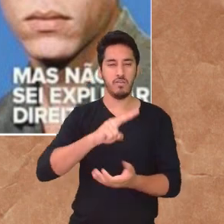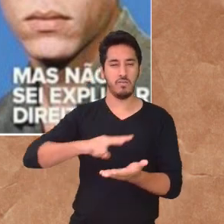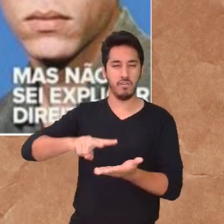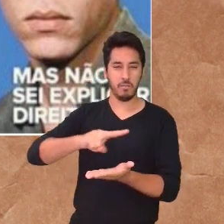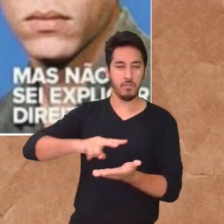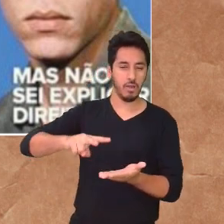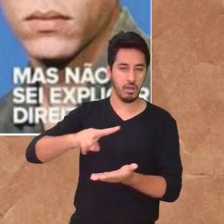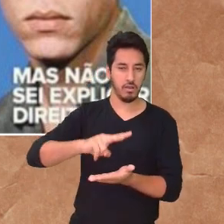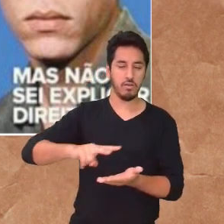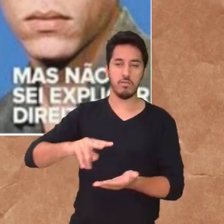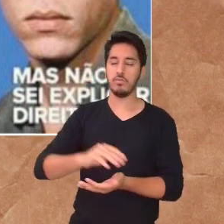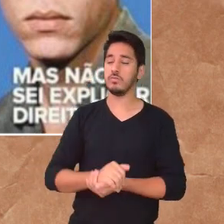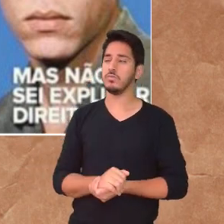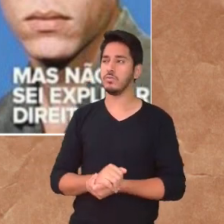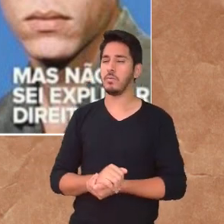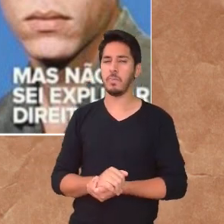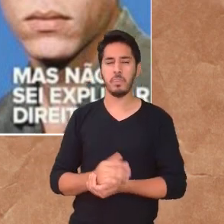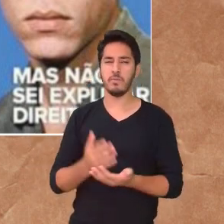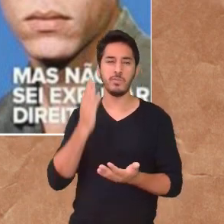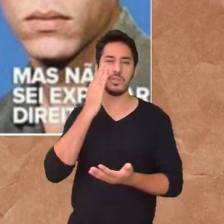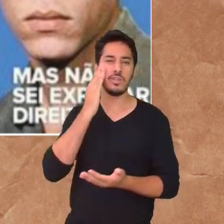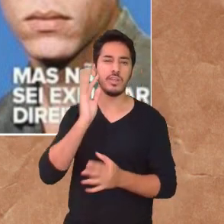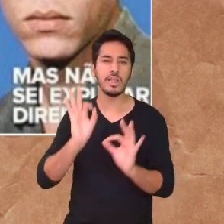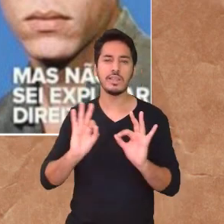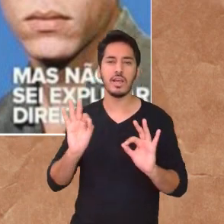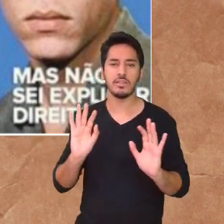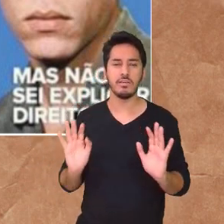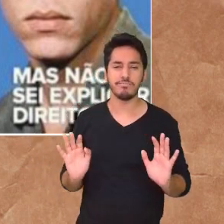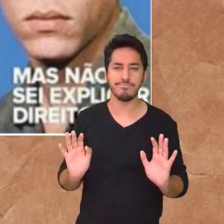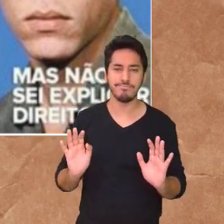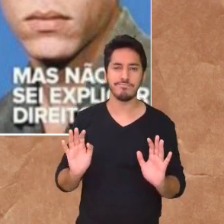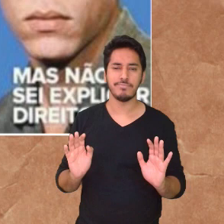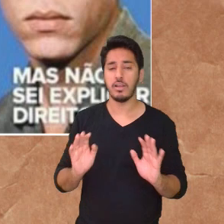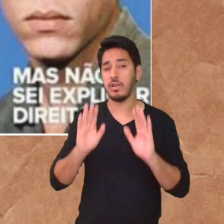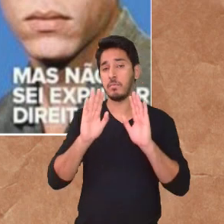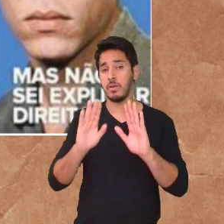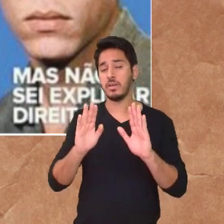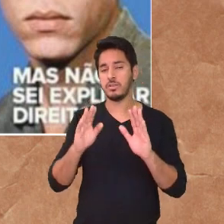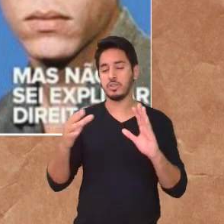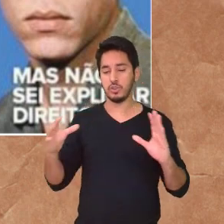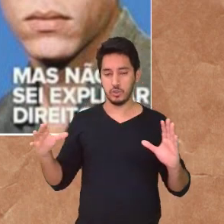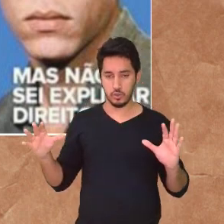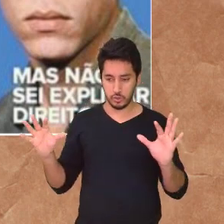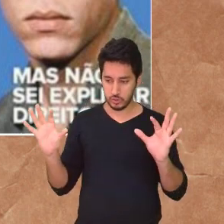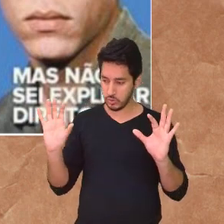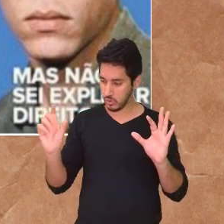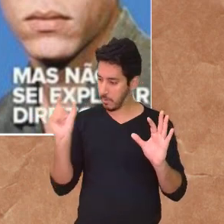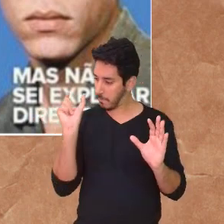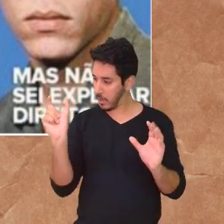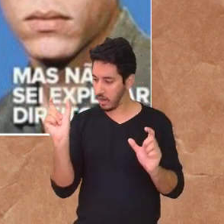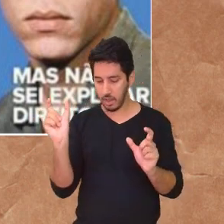só as palavras, a gente não iria entender, Tiago. Mas quando a gente junta palavras com